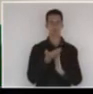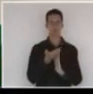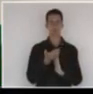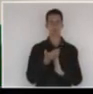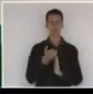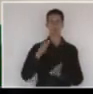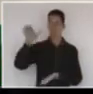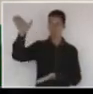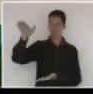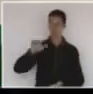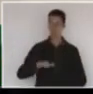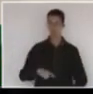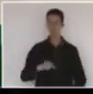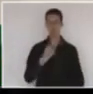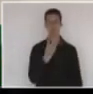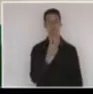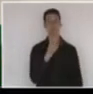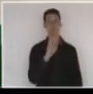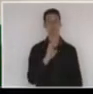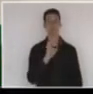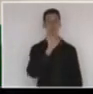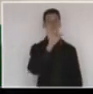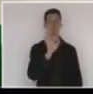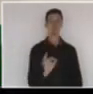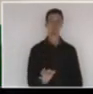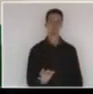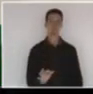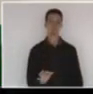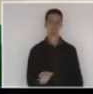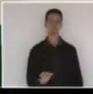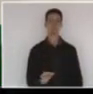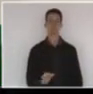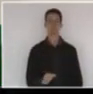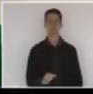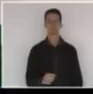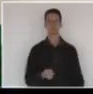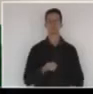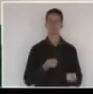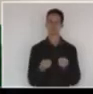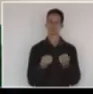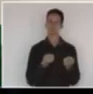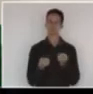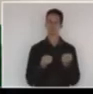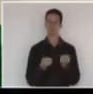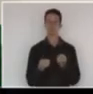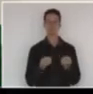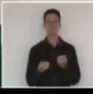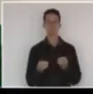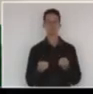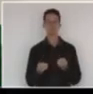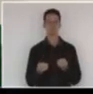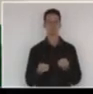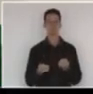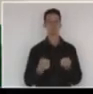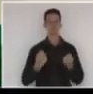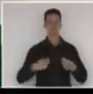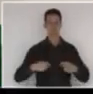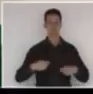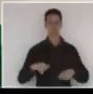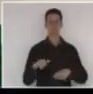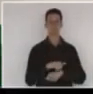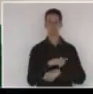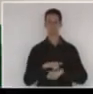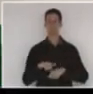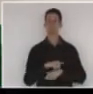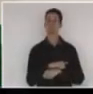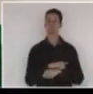uma medida protetiva porque quando você não tem controle regulatório do mercado alguma coisa você deve fazer